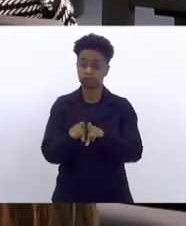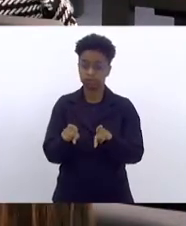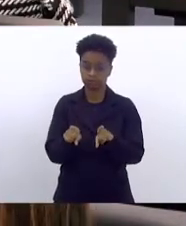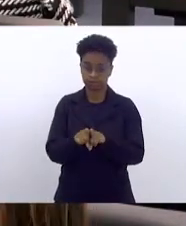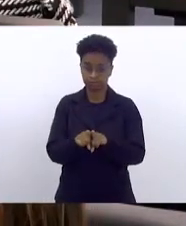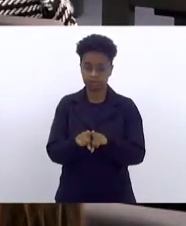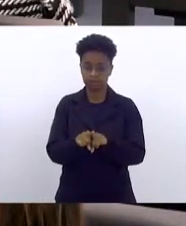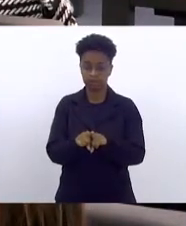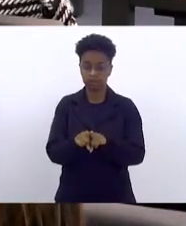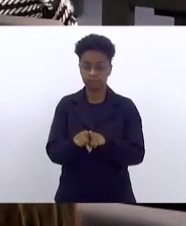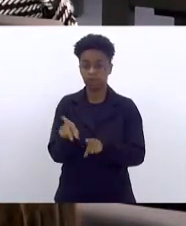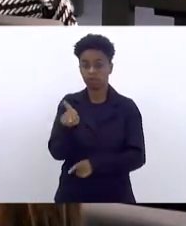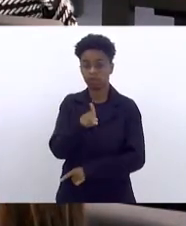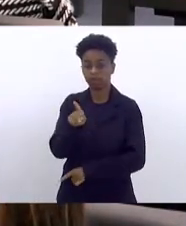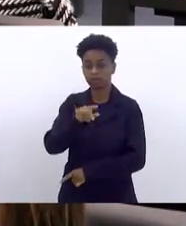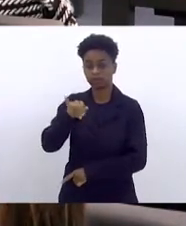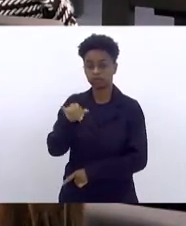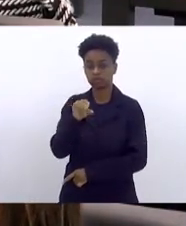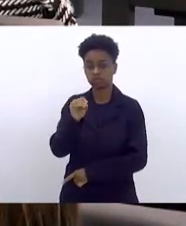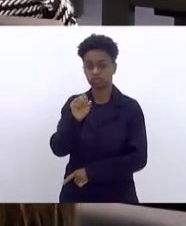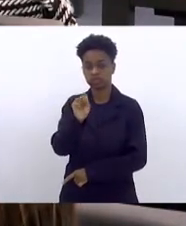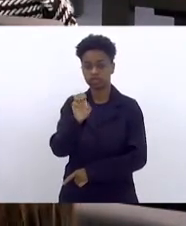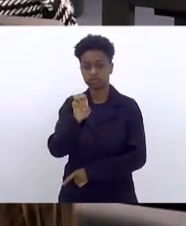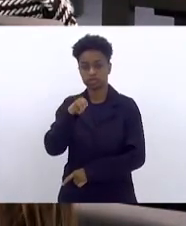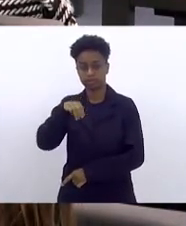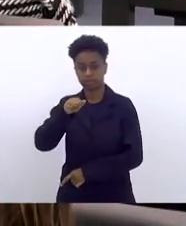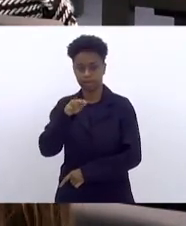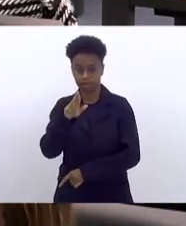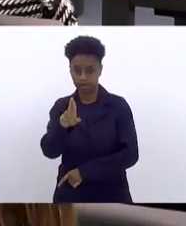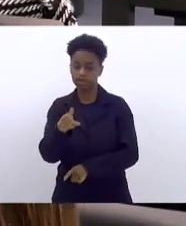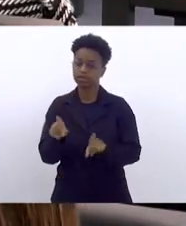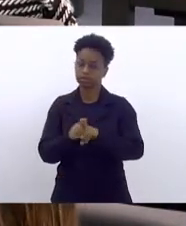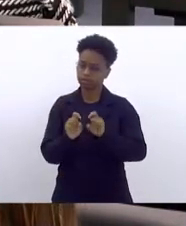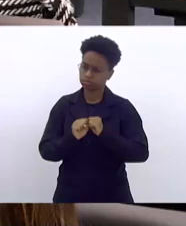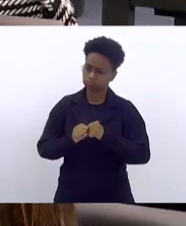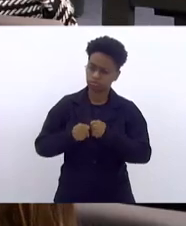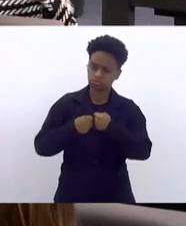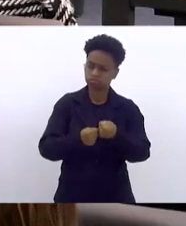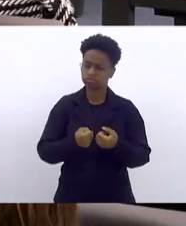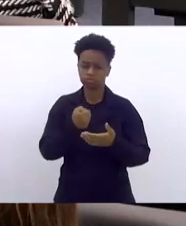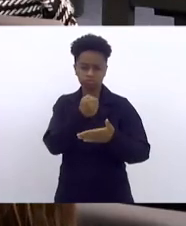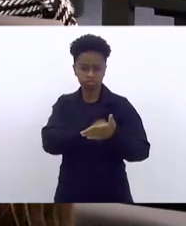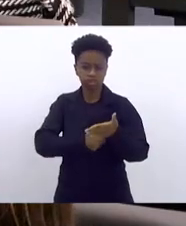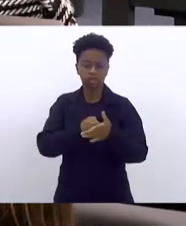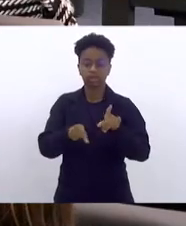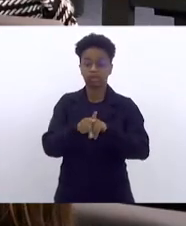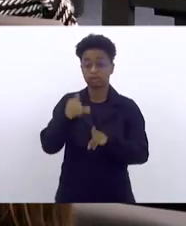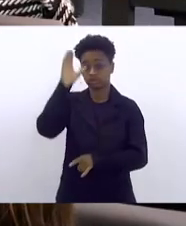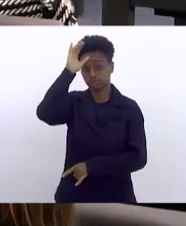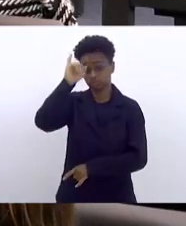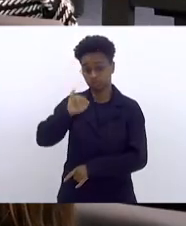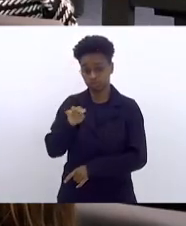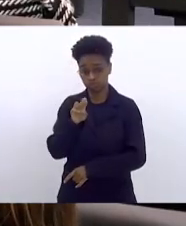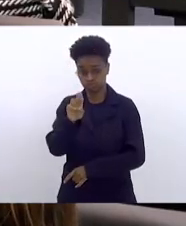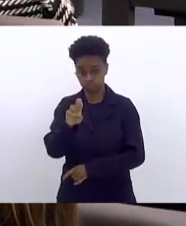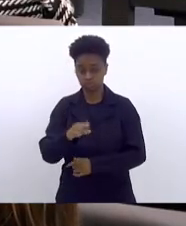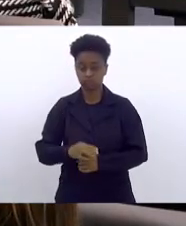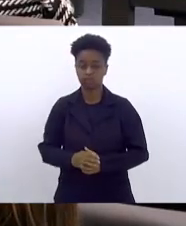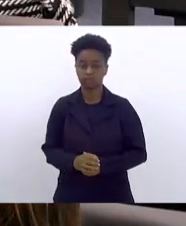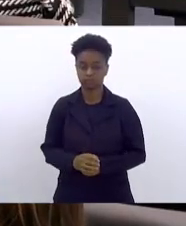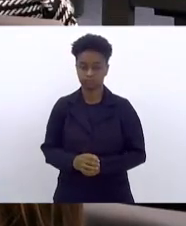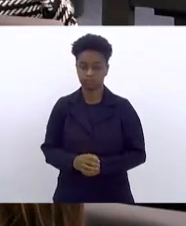querido professor José Mar outro guerreiro lutador a Tia Ju que